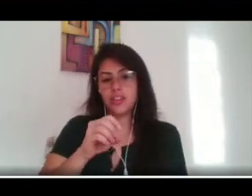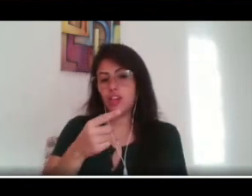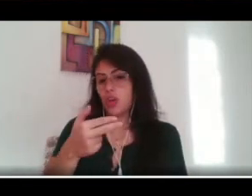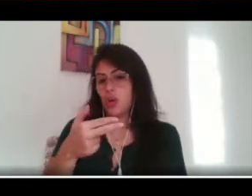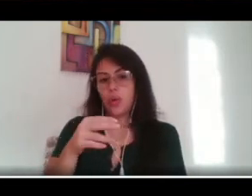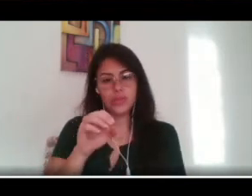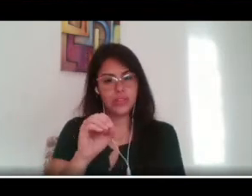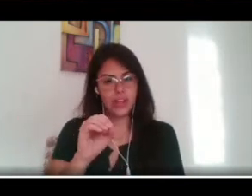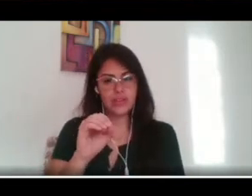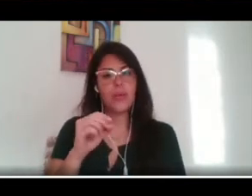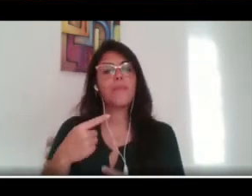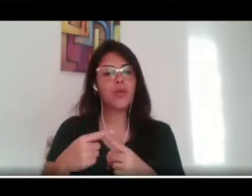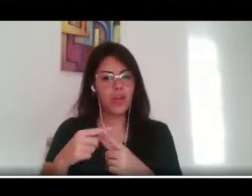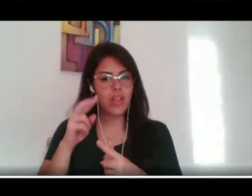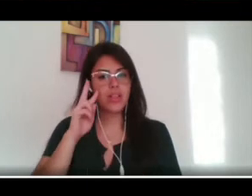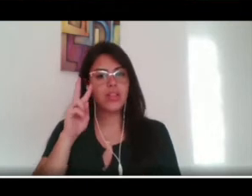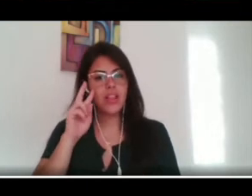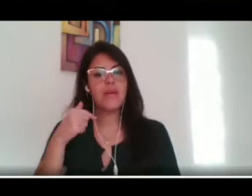a